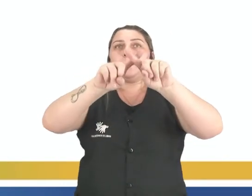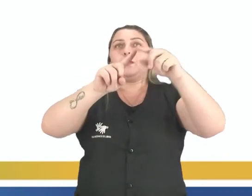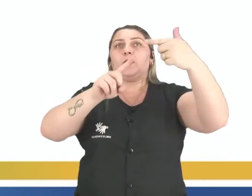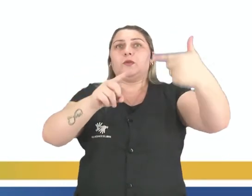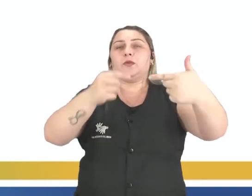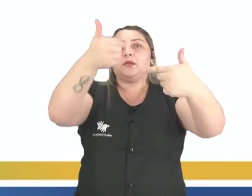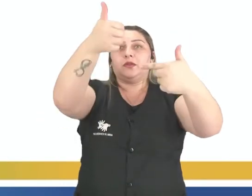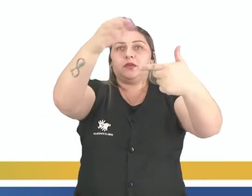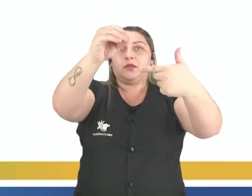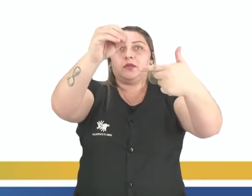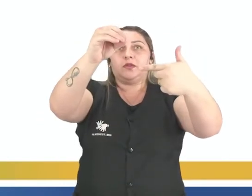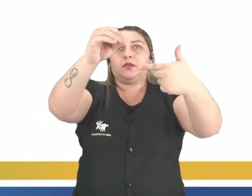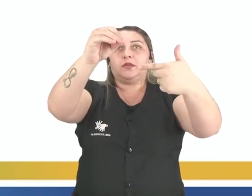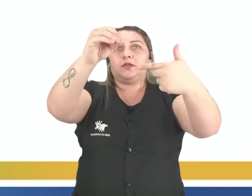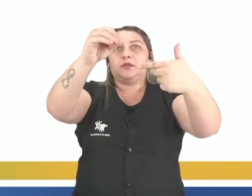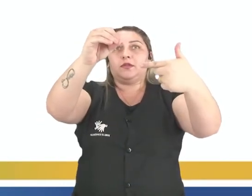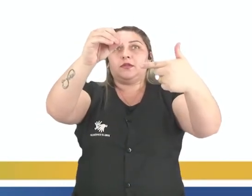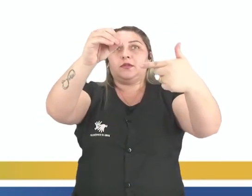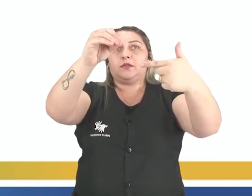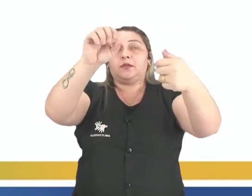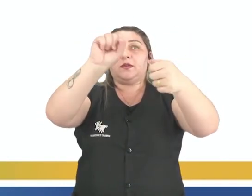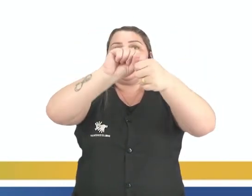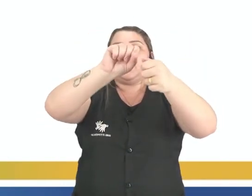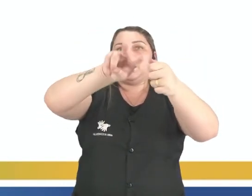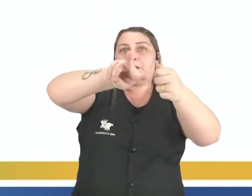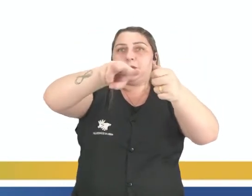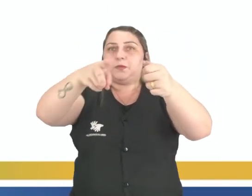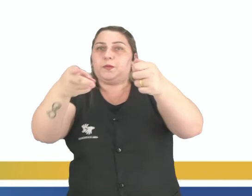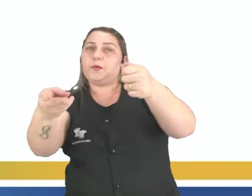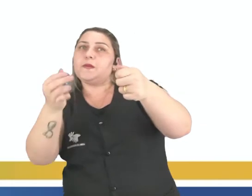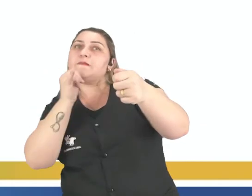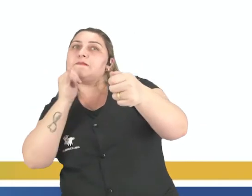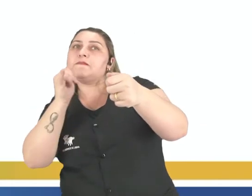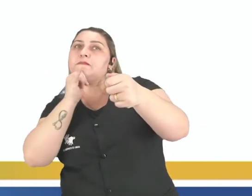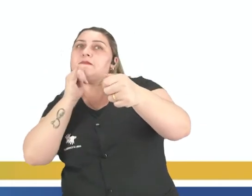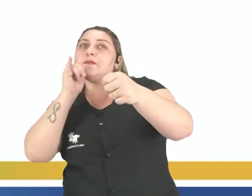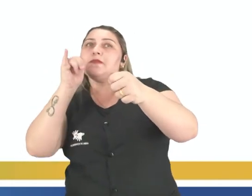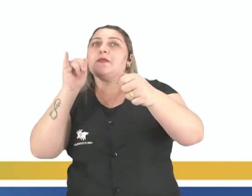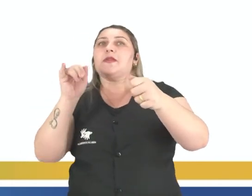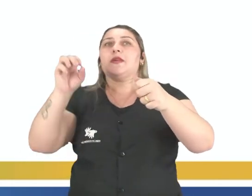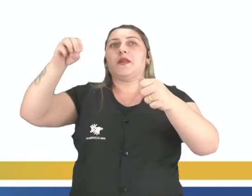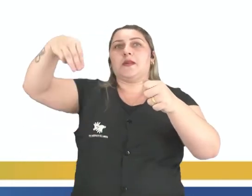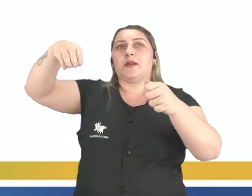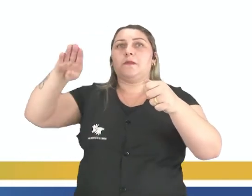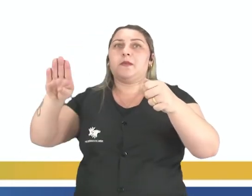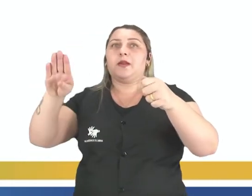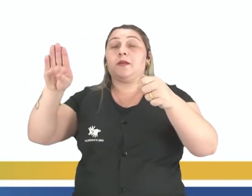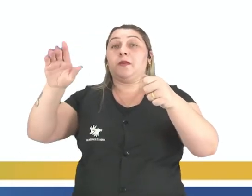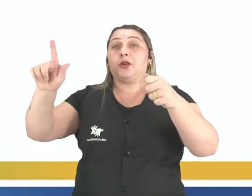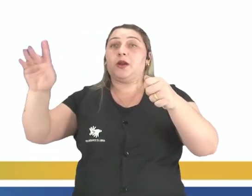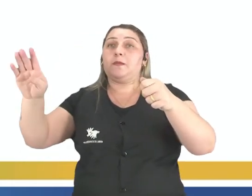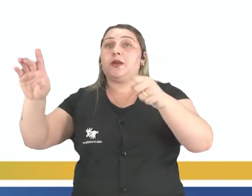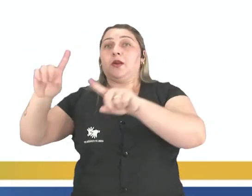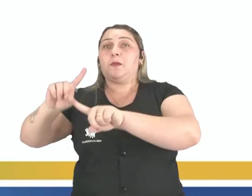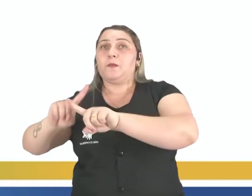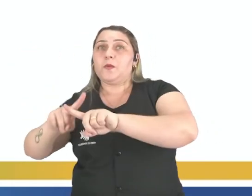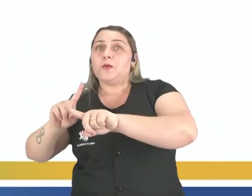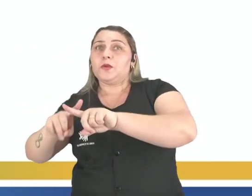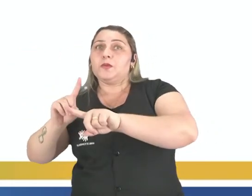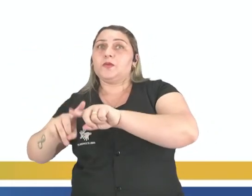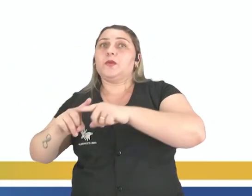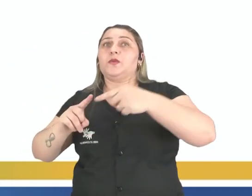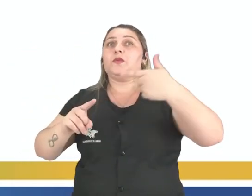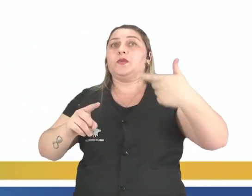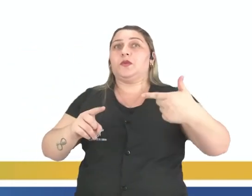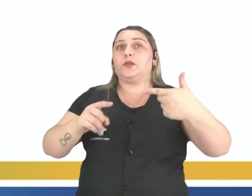elevado a 10. Para fazer no sentido contrário, ou seja, por exemplo, converter de megabyte para gigabyte, eu multiplico o valor em